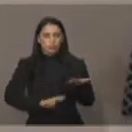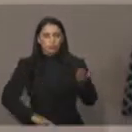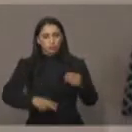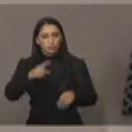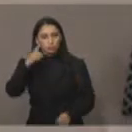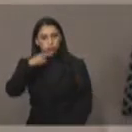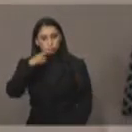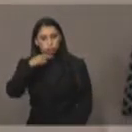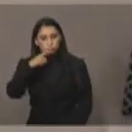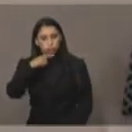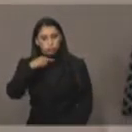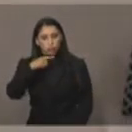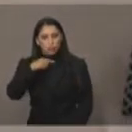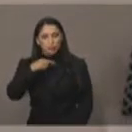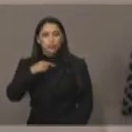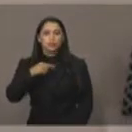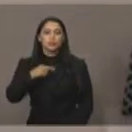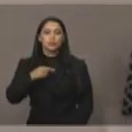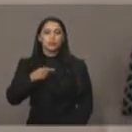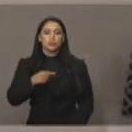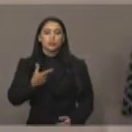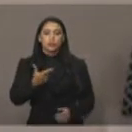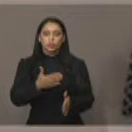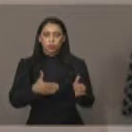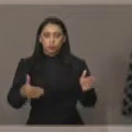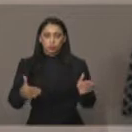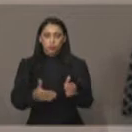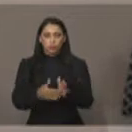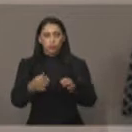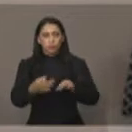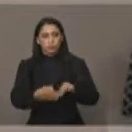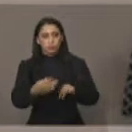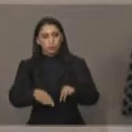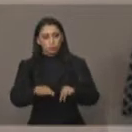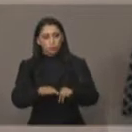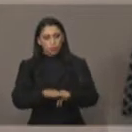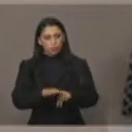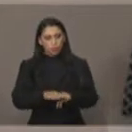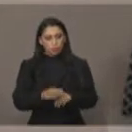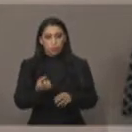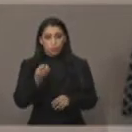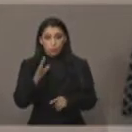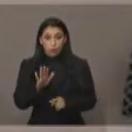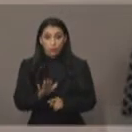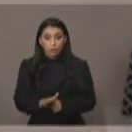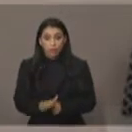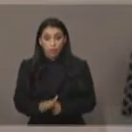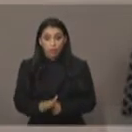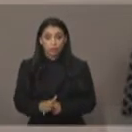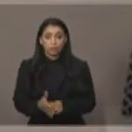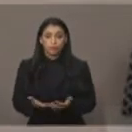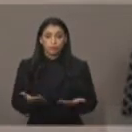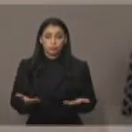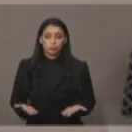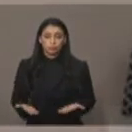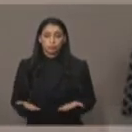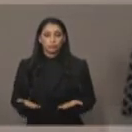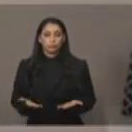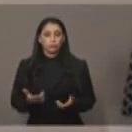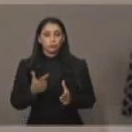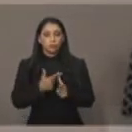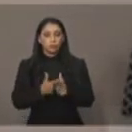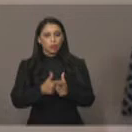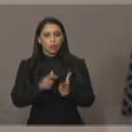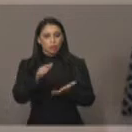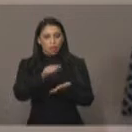ADPF 695, eminentes ministros que compõem essa corte, caros colegas, boa tarde. Infelizmente, por questões de agenda, eu